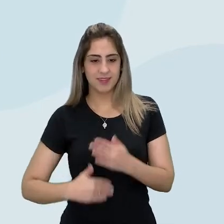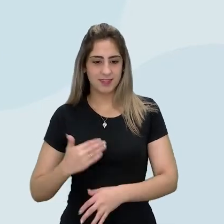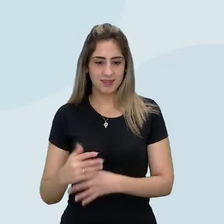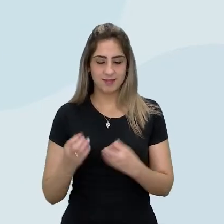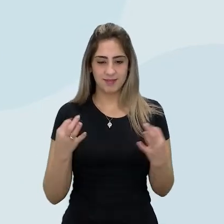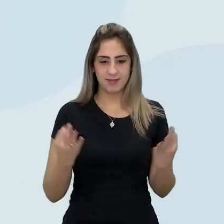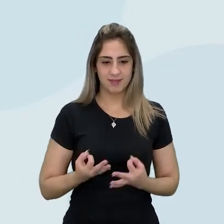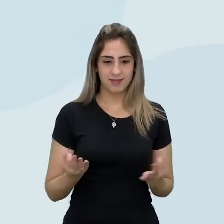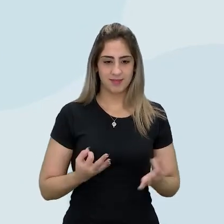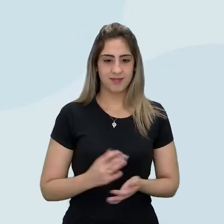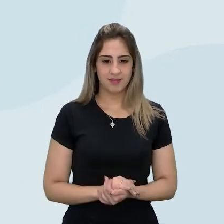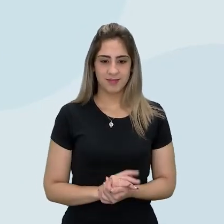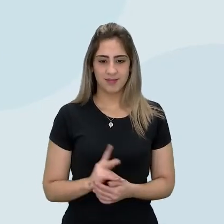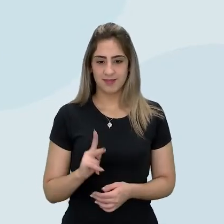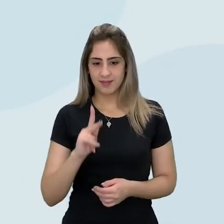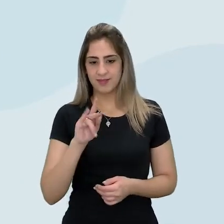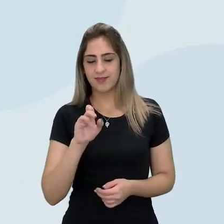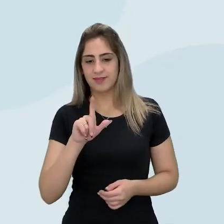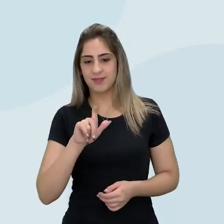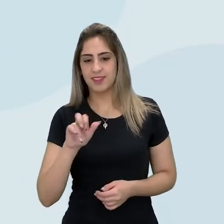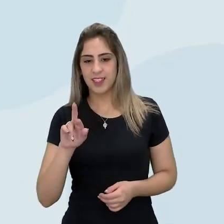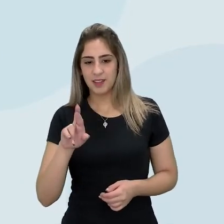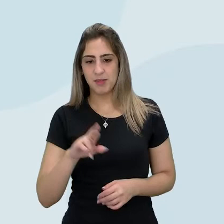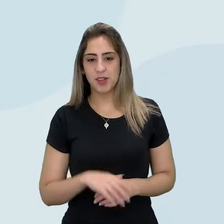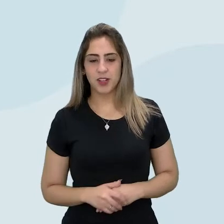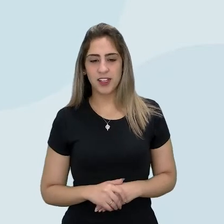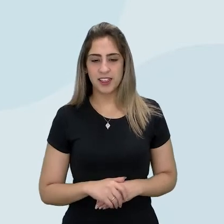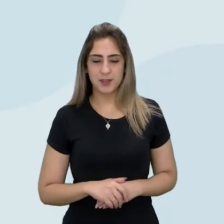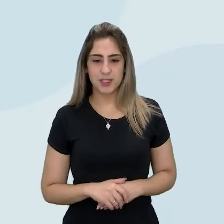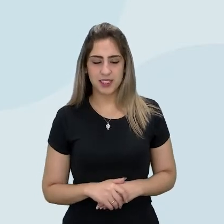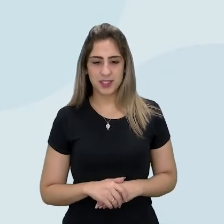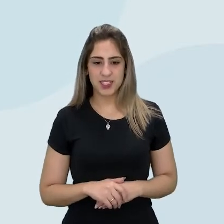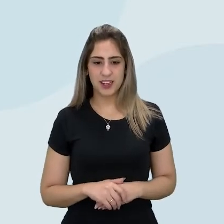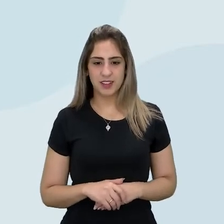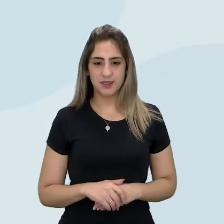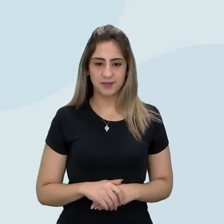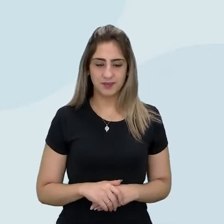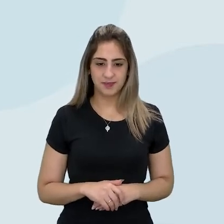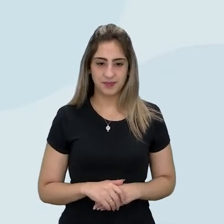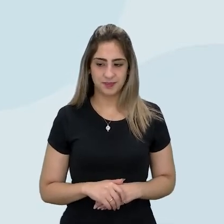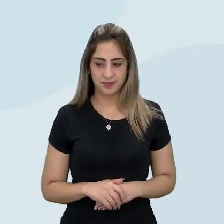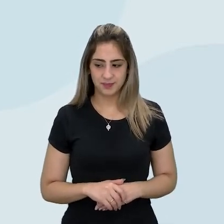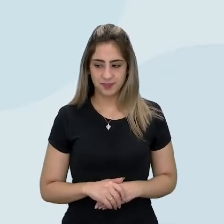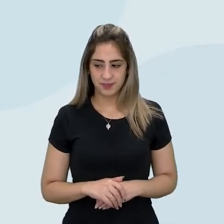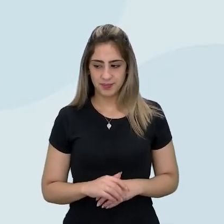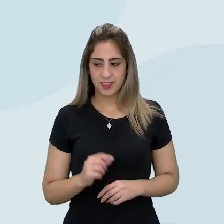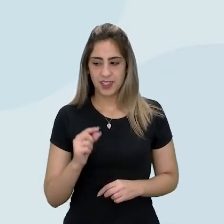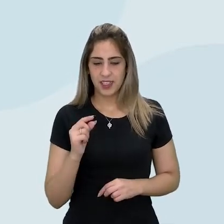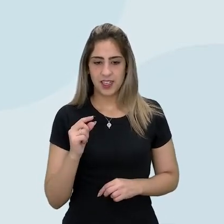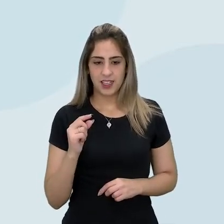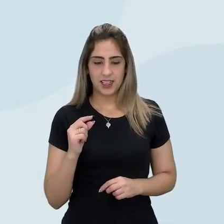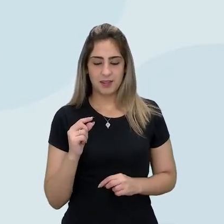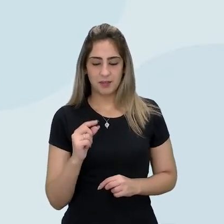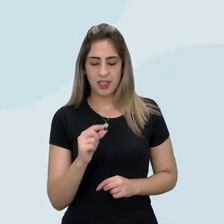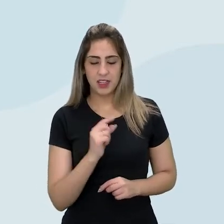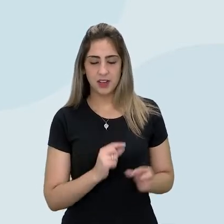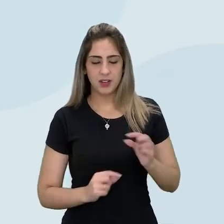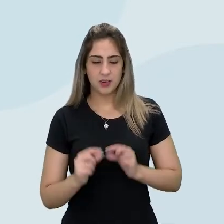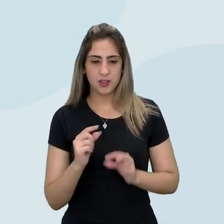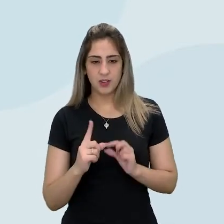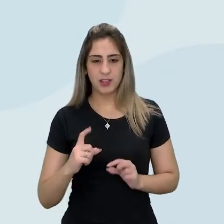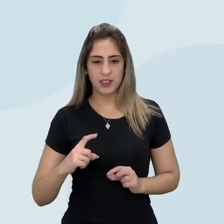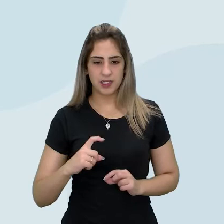palatável, né, tirando muitas vezes esse sabor indesejado, né, na bebida quando vai